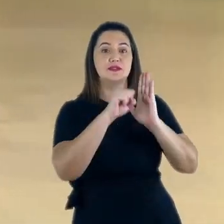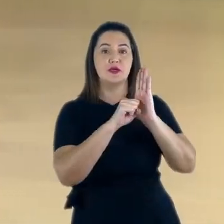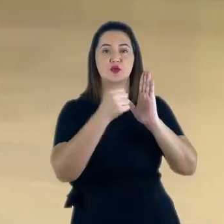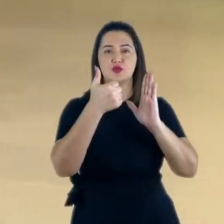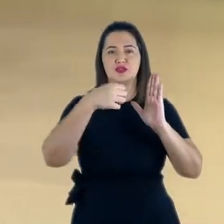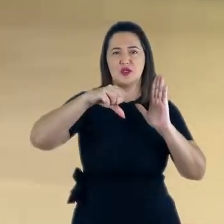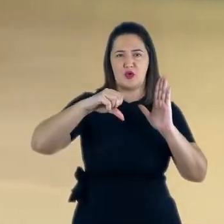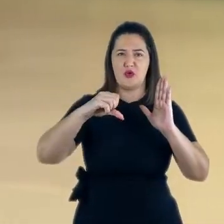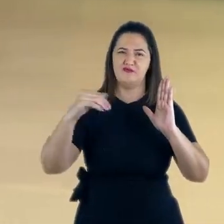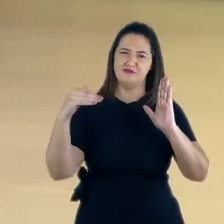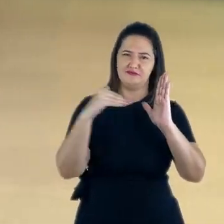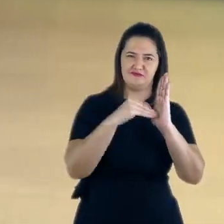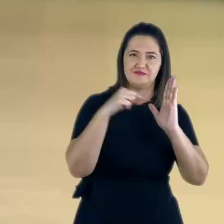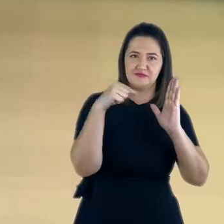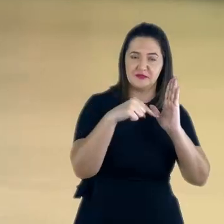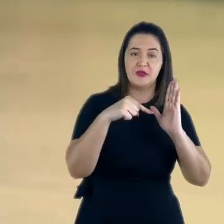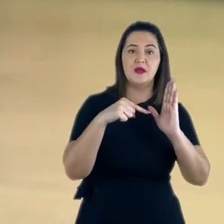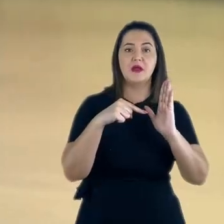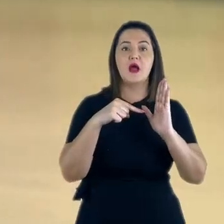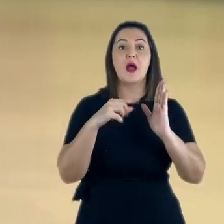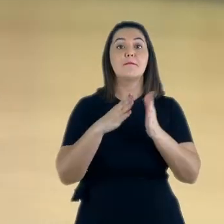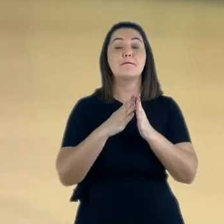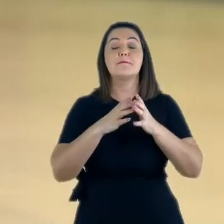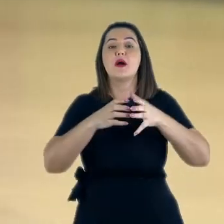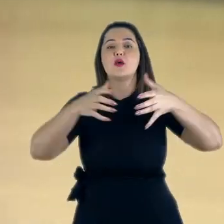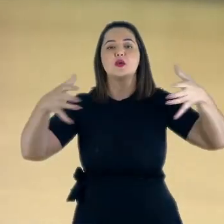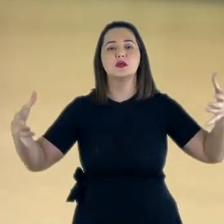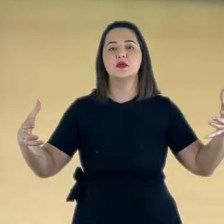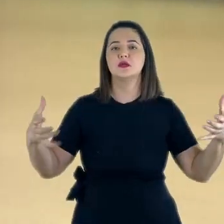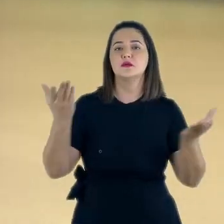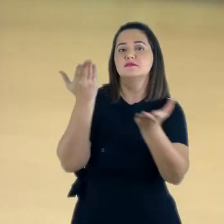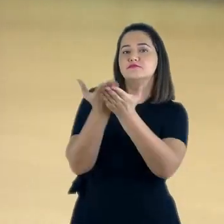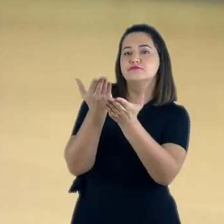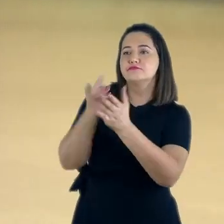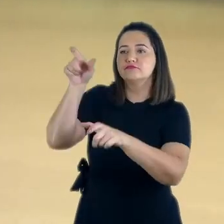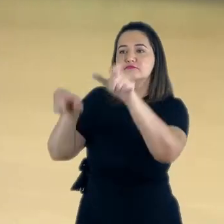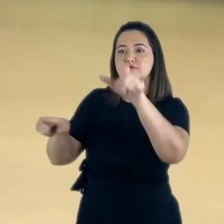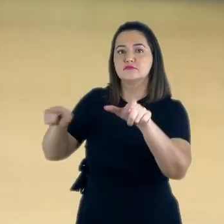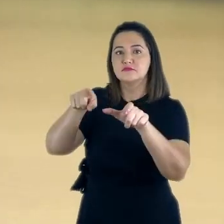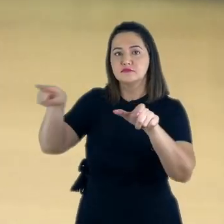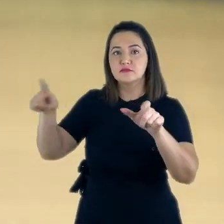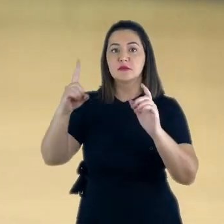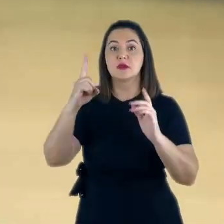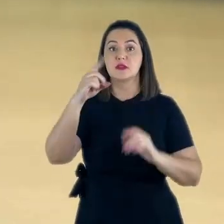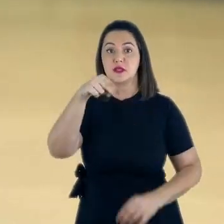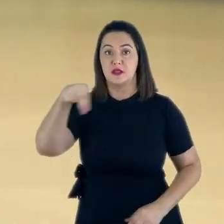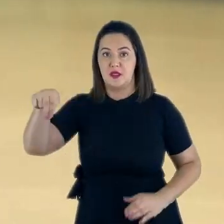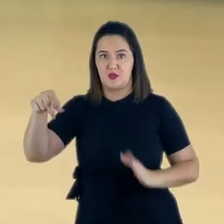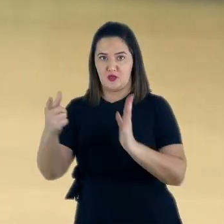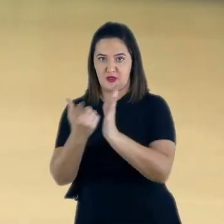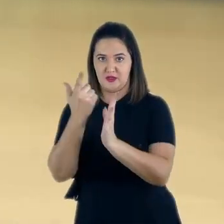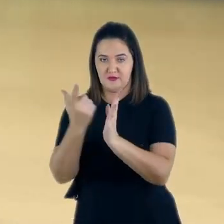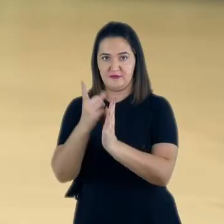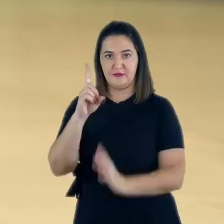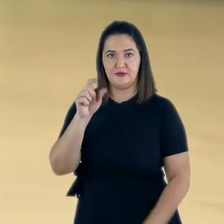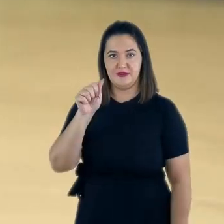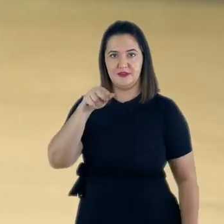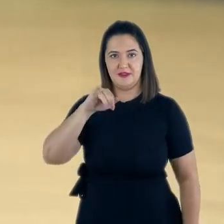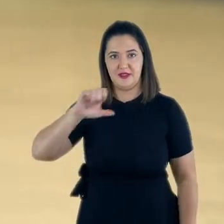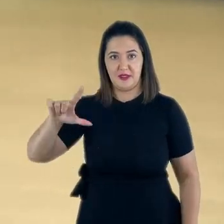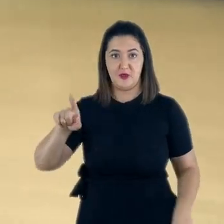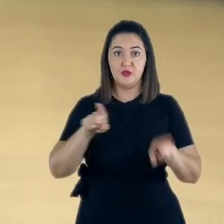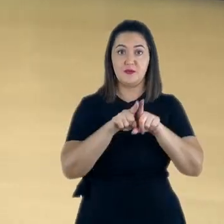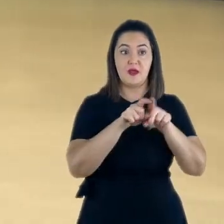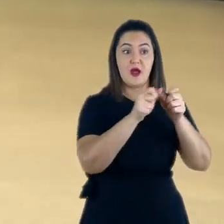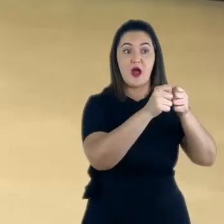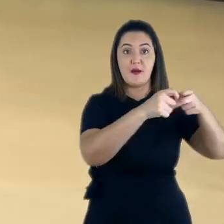século XIX, a maioria dos estudiosos do livro de Daniel e também do livro do Apocalipse usavam um método específico para